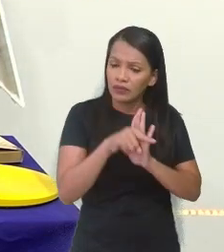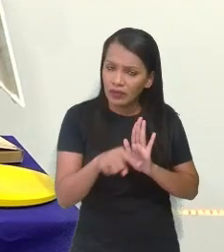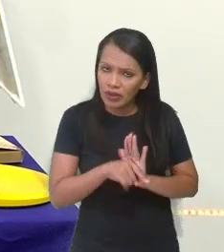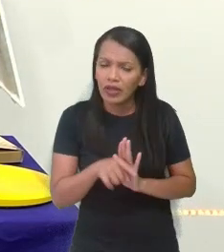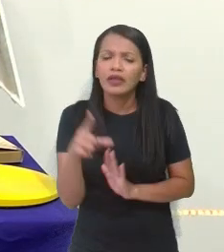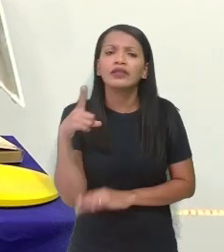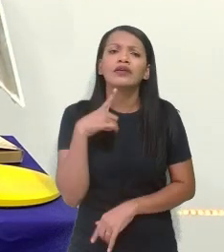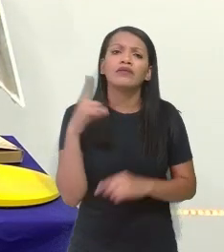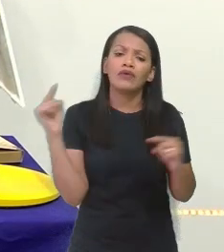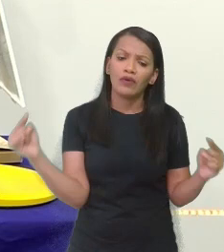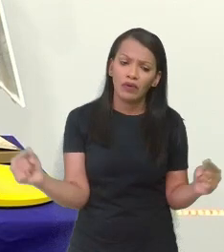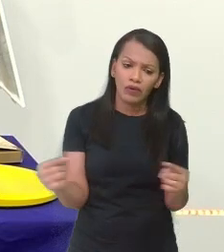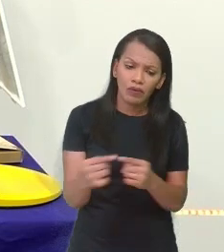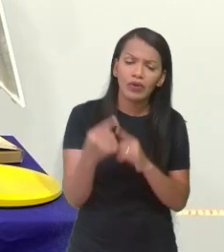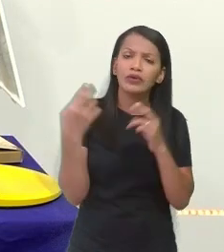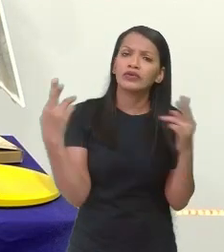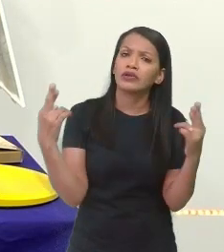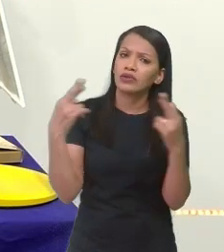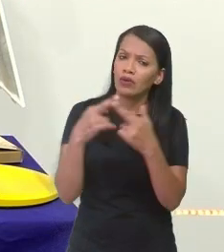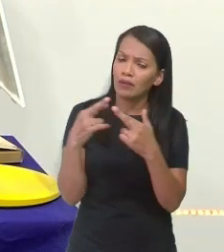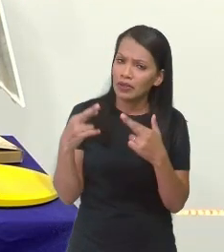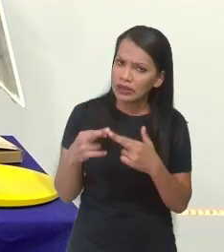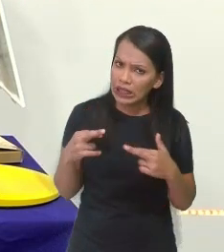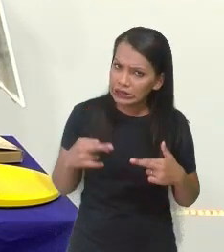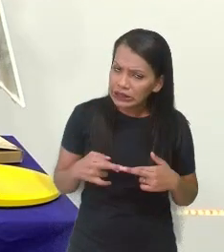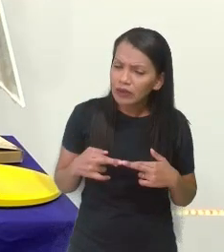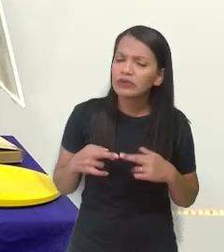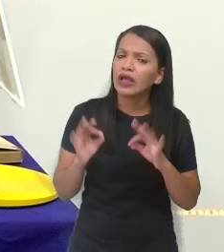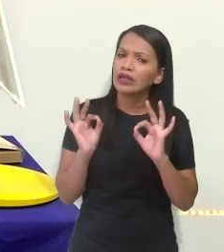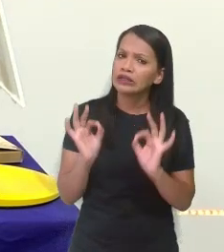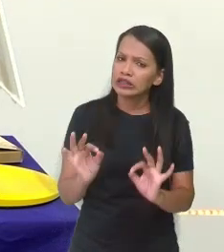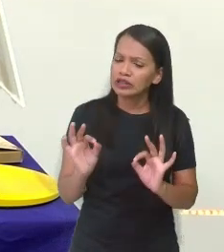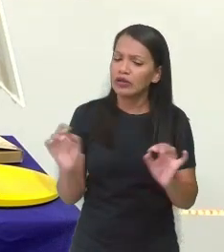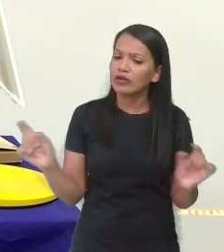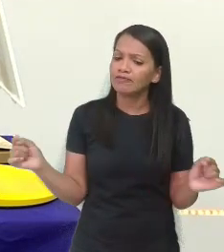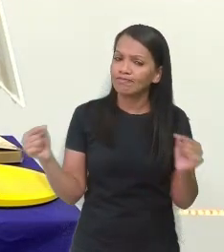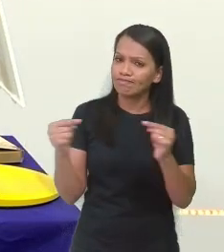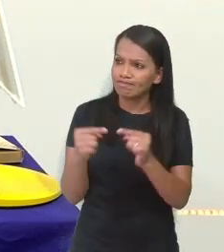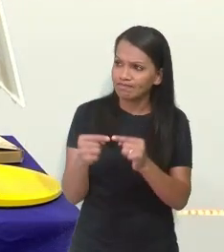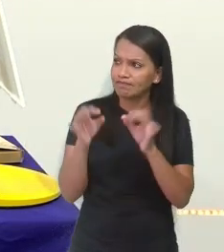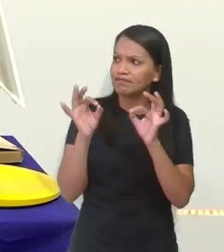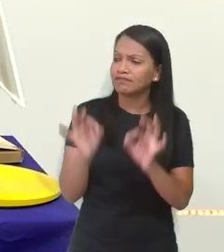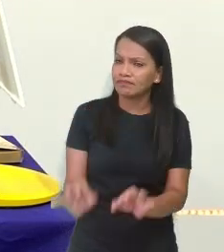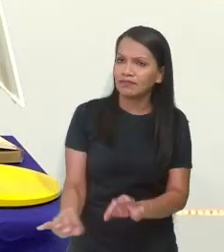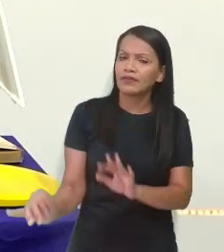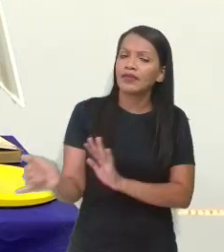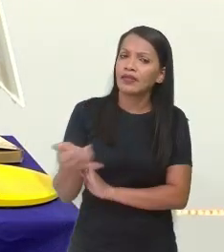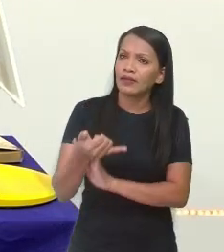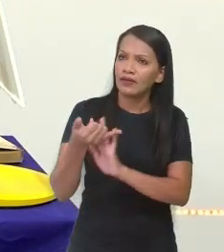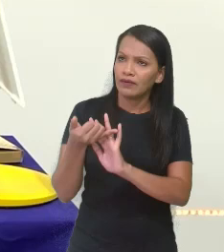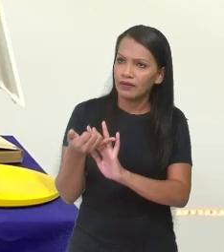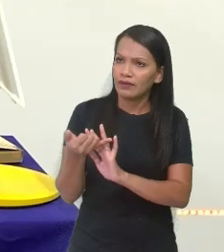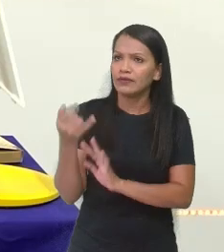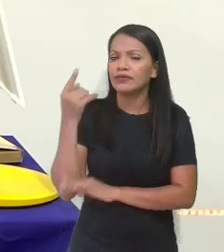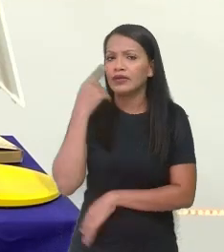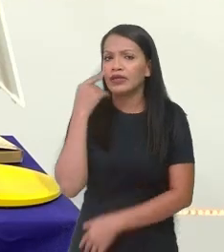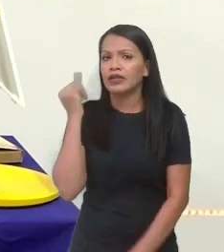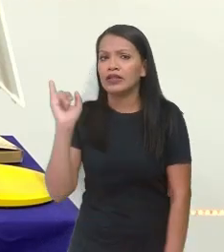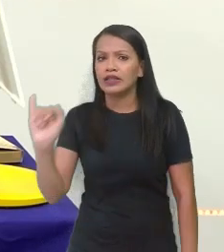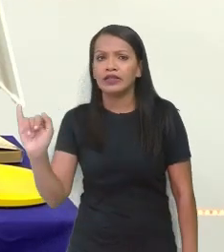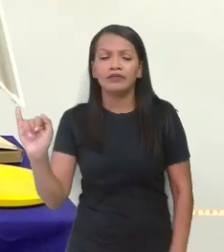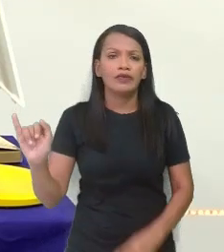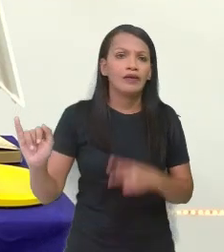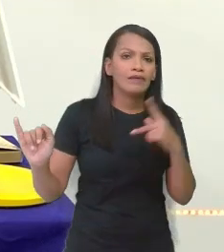a combinação das rimas aparecer nos versos pares, tá? Que é ímpar, aqui é